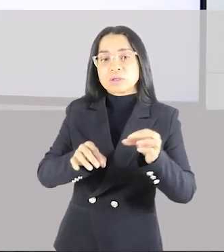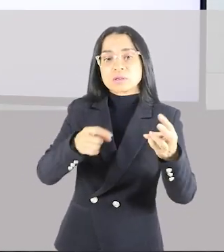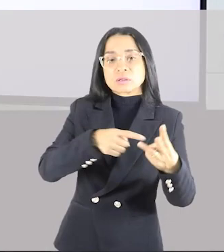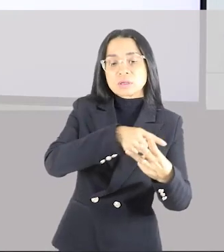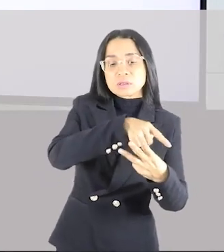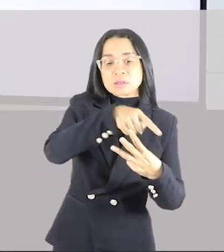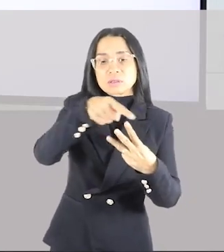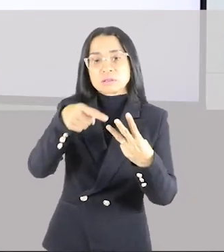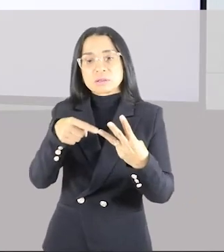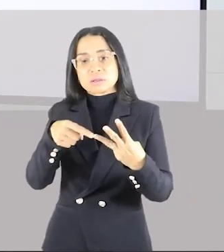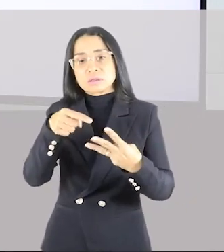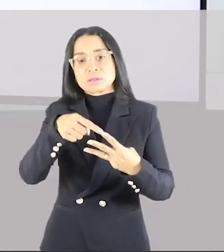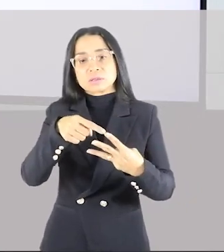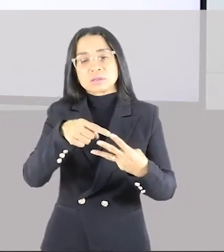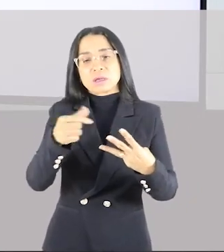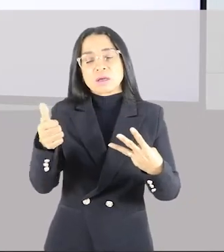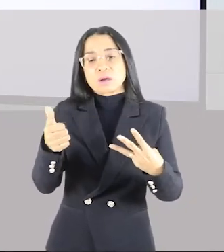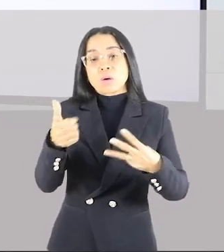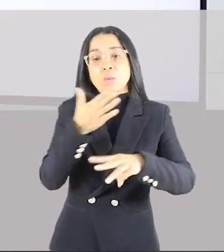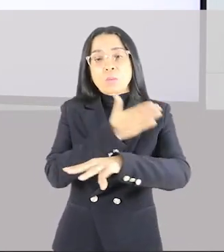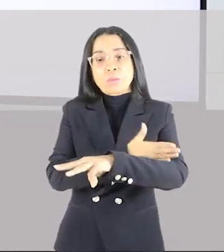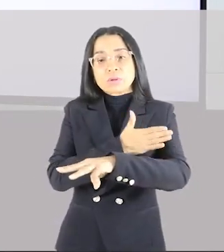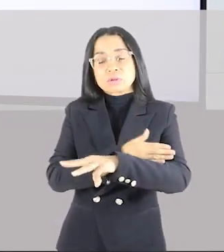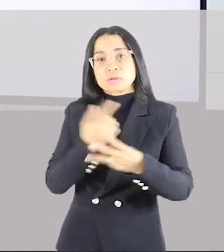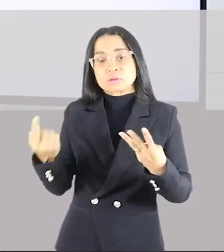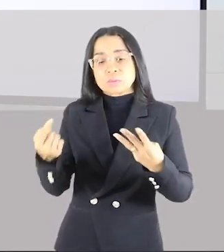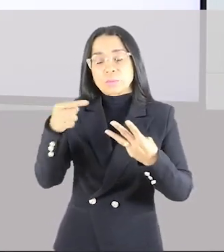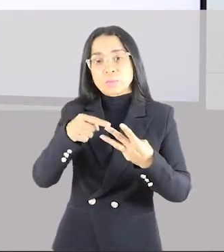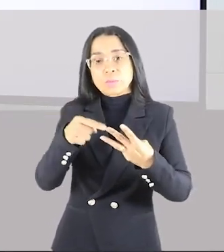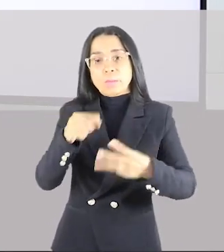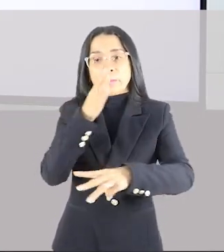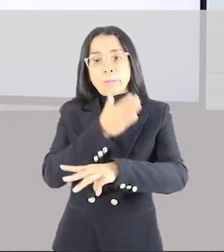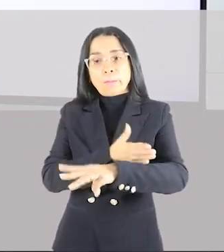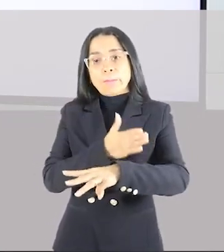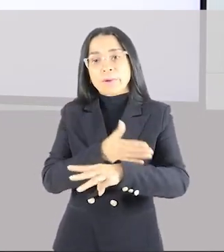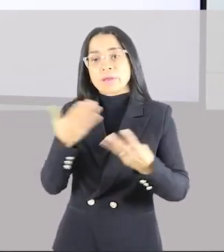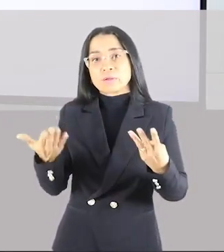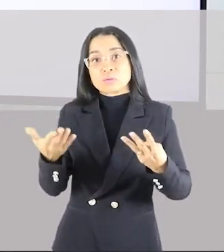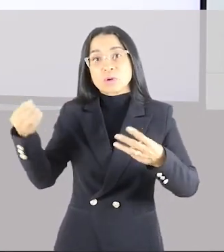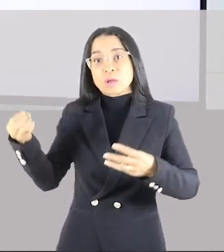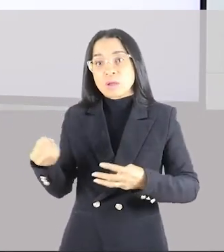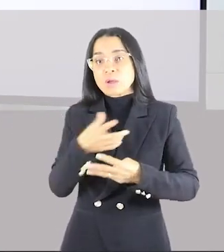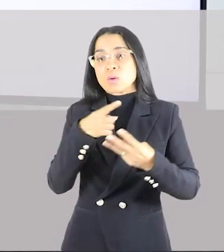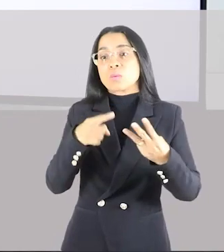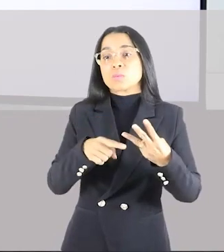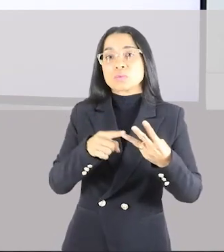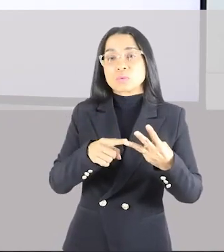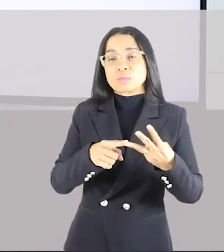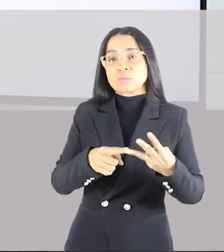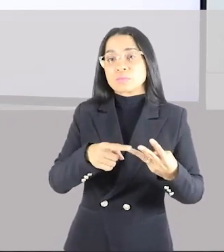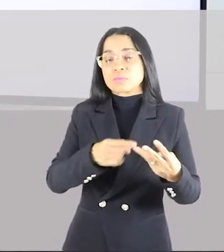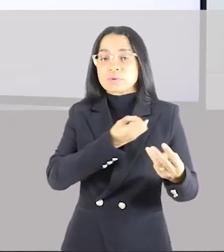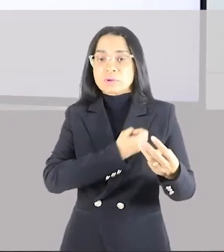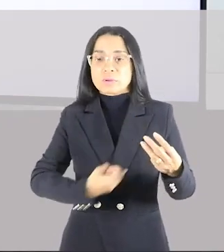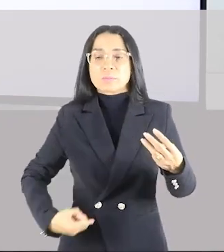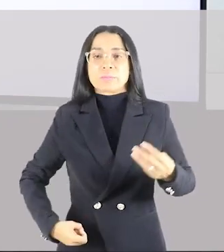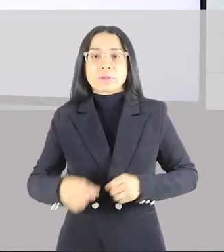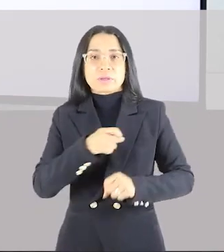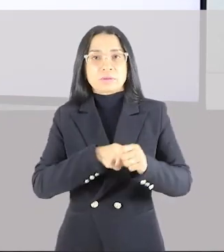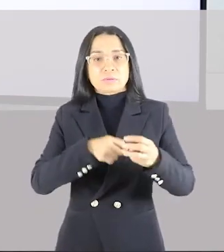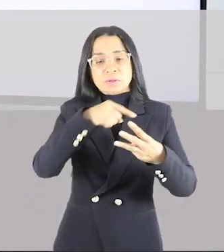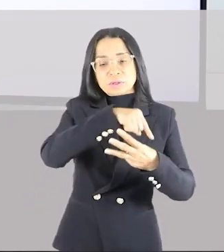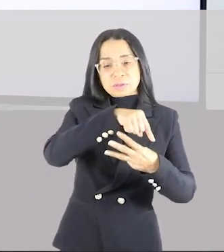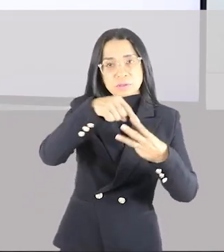Império. Nós vamos ver nos próximos partes dessa aula que esses 3 momentos ele têm